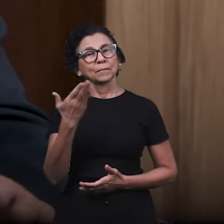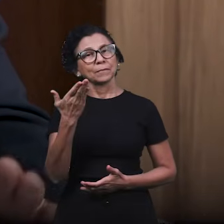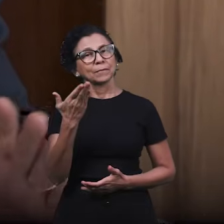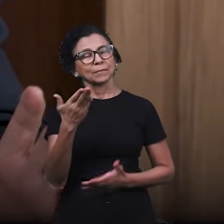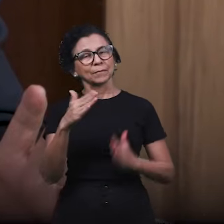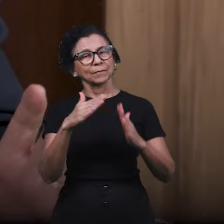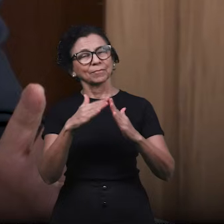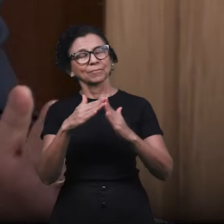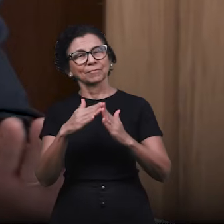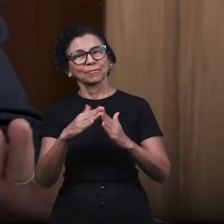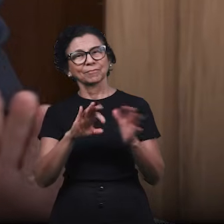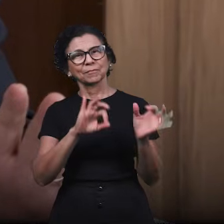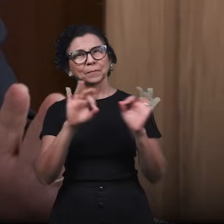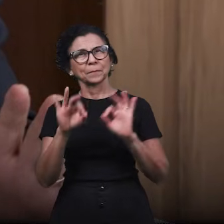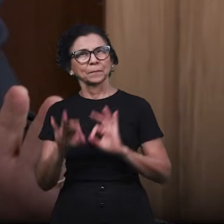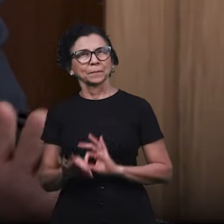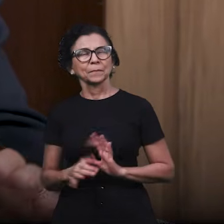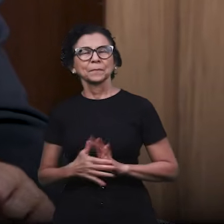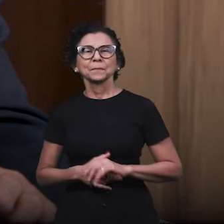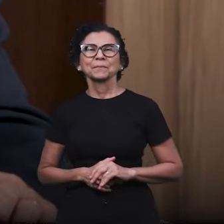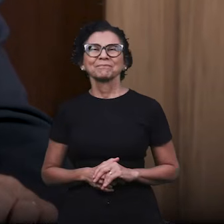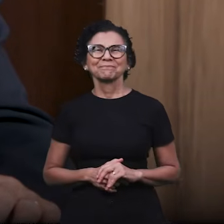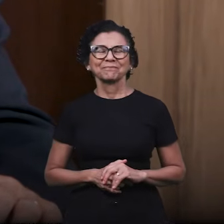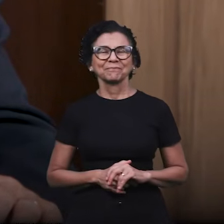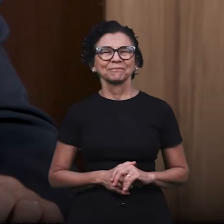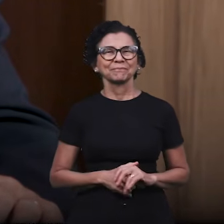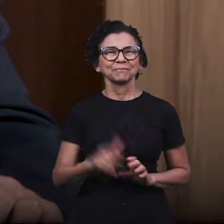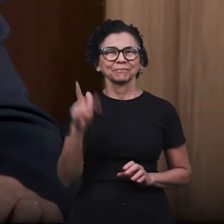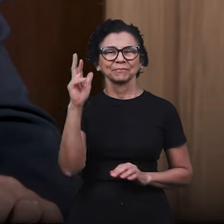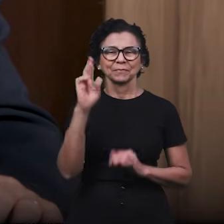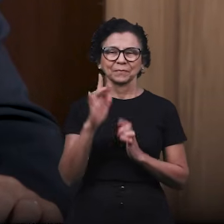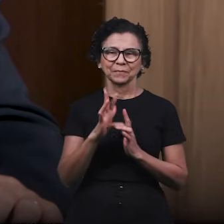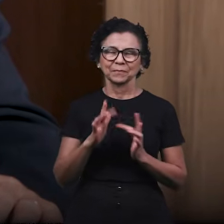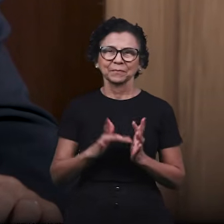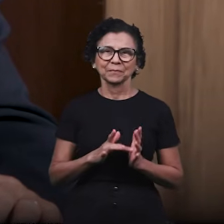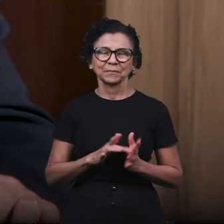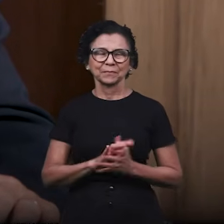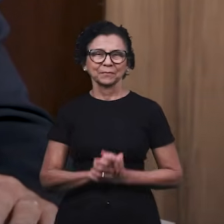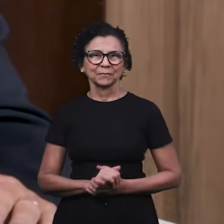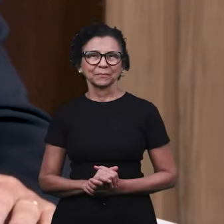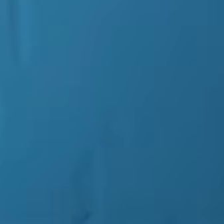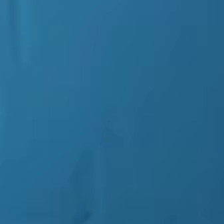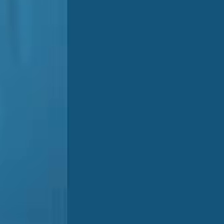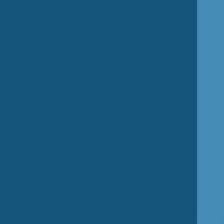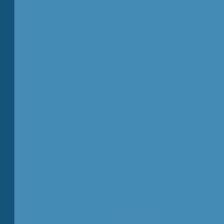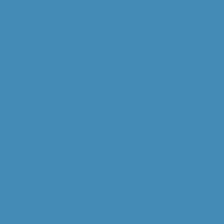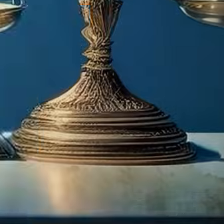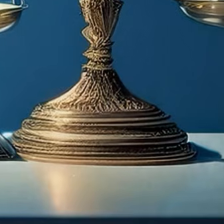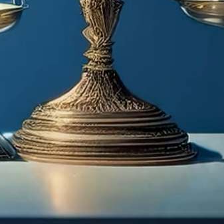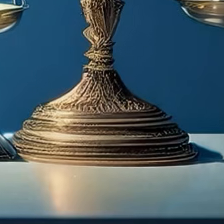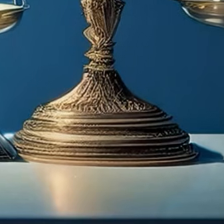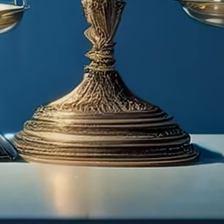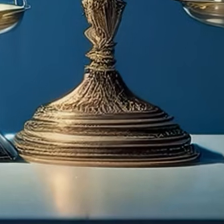casa agora e está participando com a gente, onde estiver, nós desejamos também a paz do Senhor e até a próxima vez.